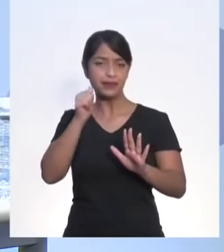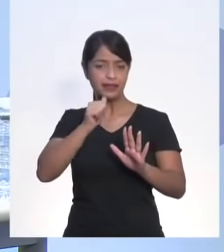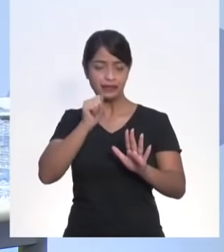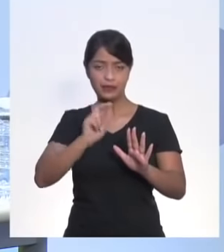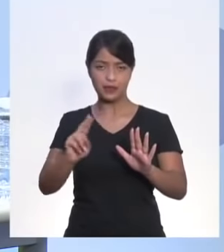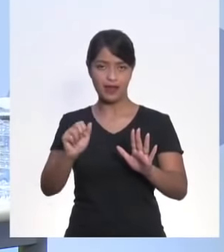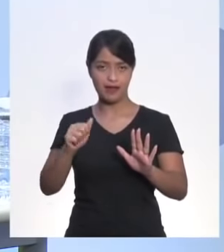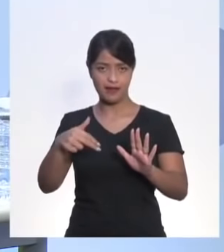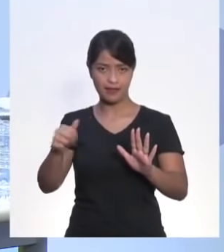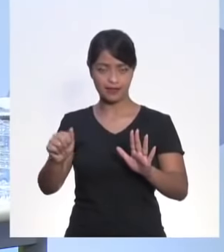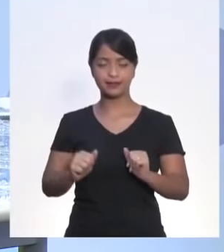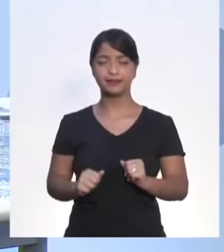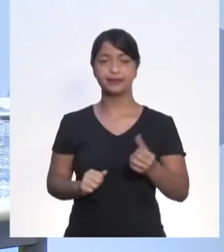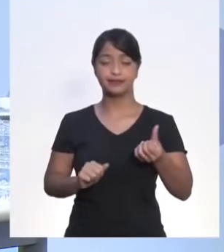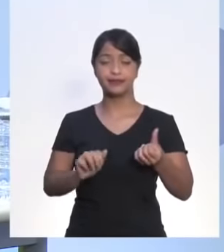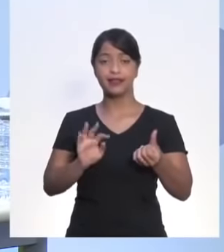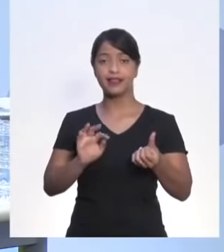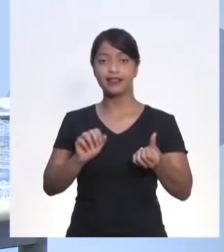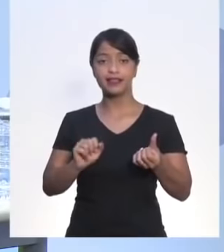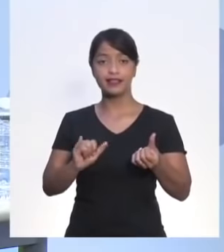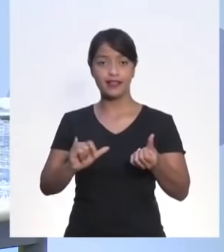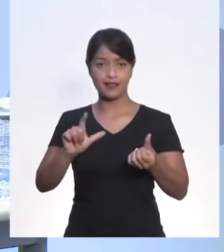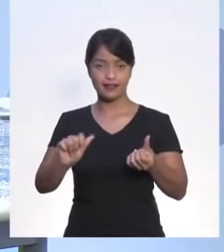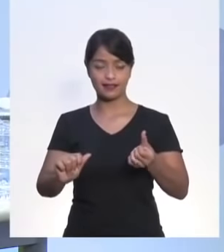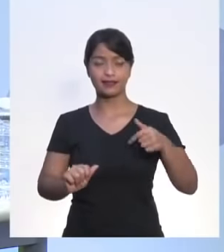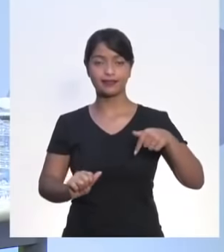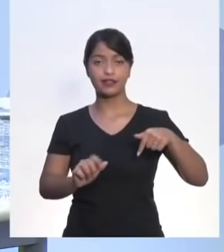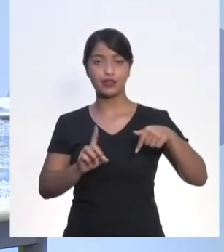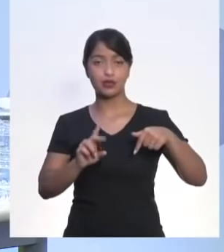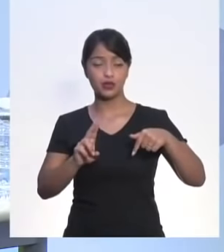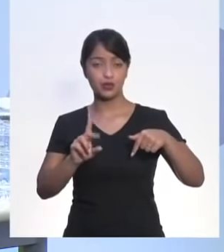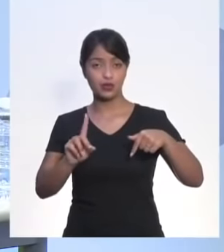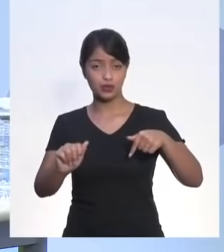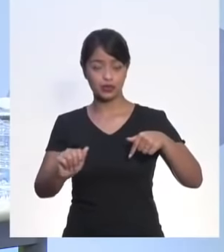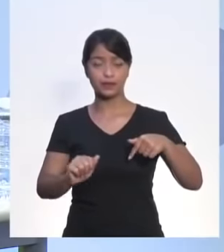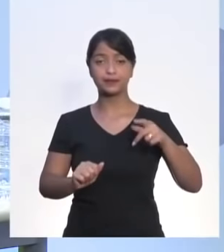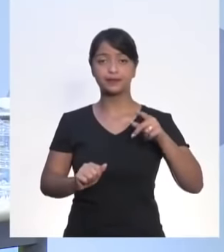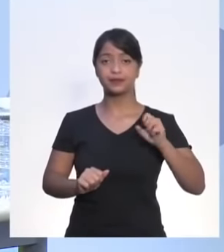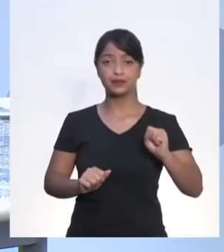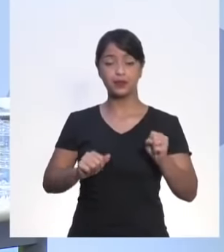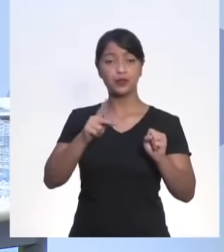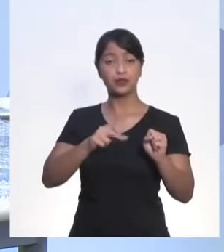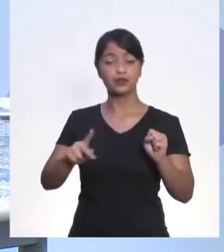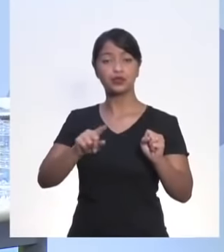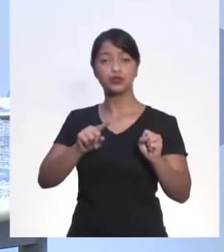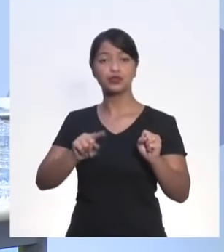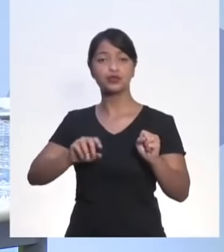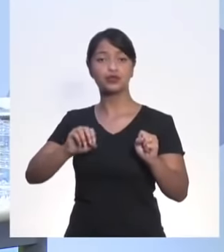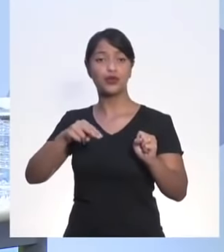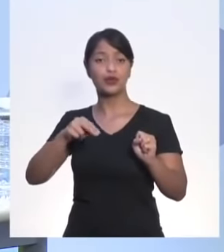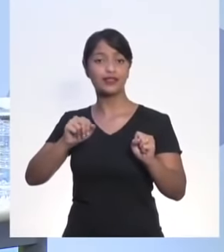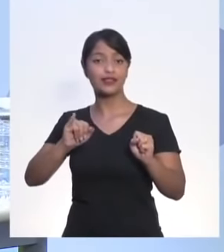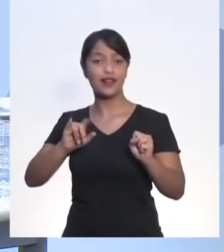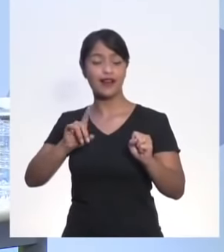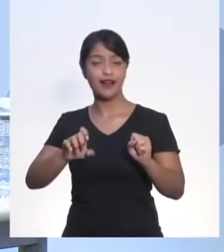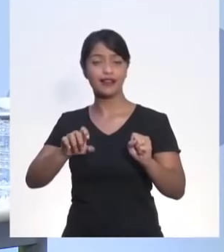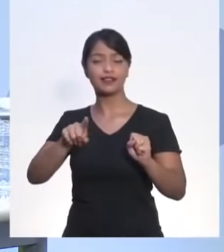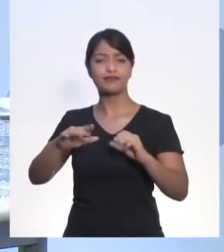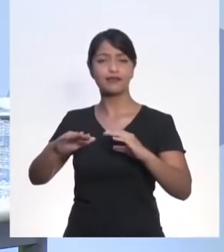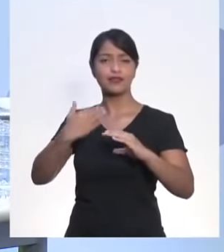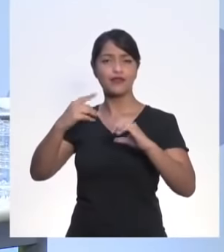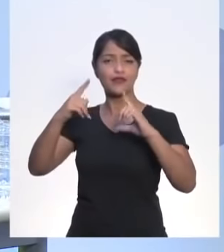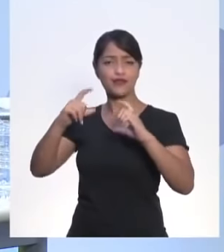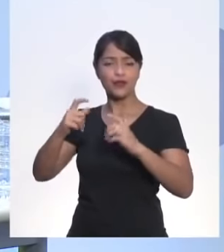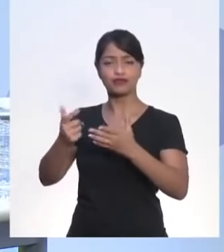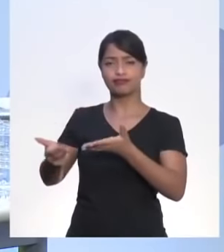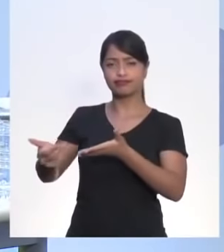Ana, Taila Maria, Duda Eduarda, a prof. Zonaide Dias, que manda uma caricatura linda da aluna Andreina